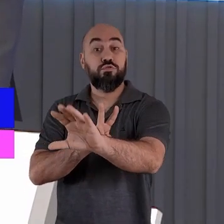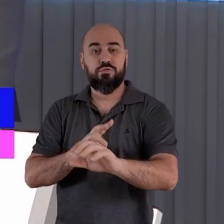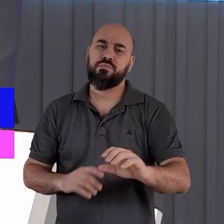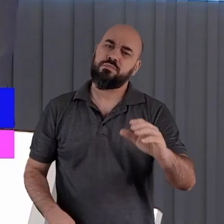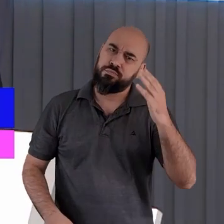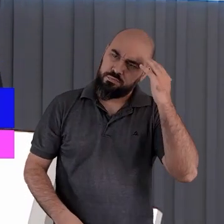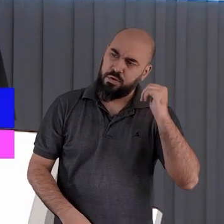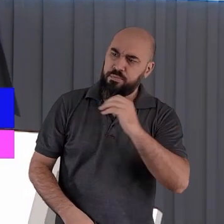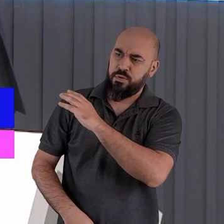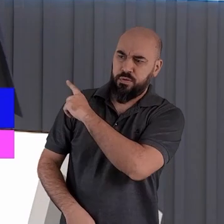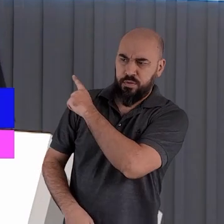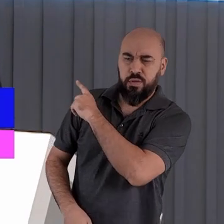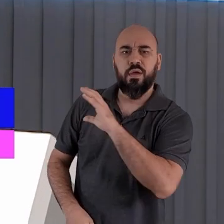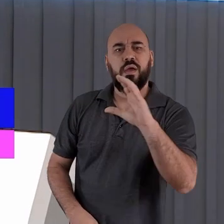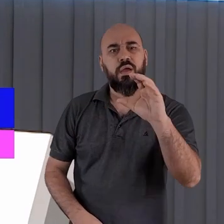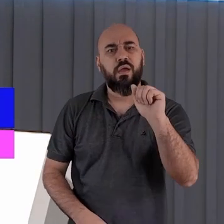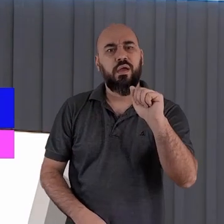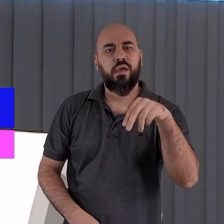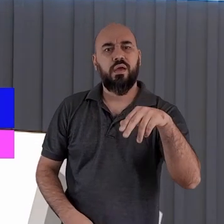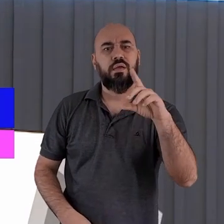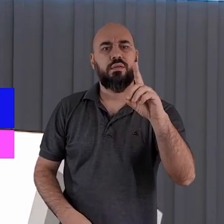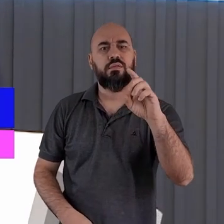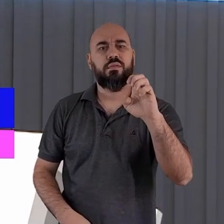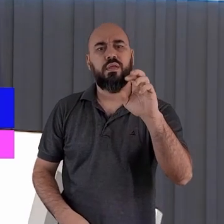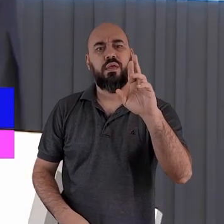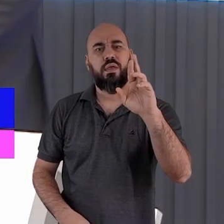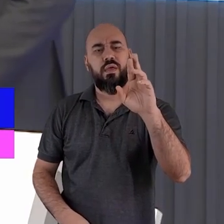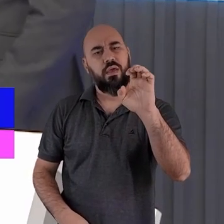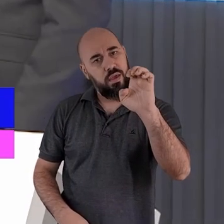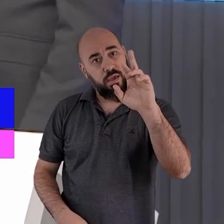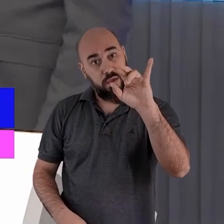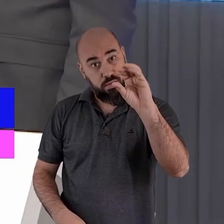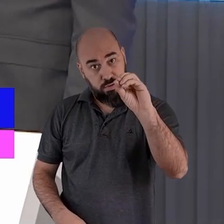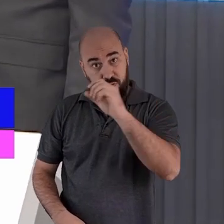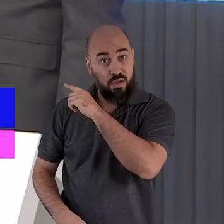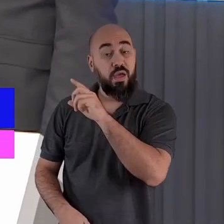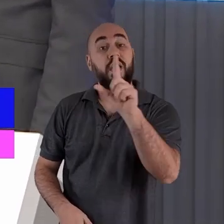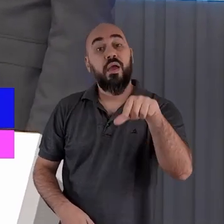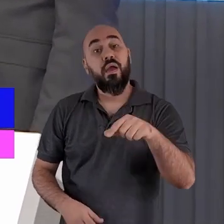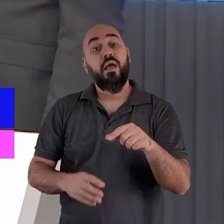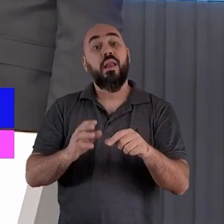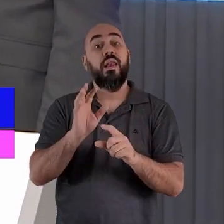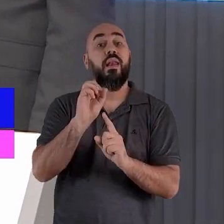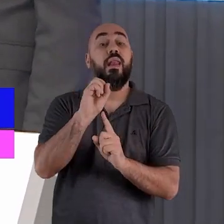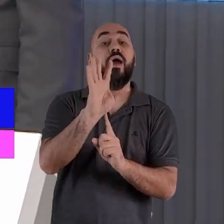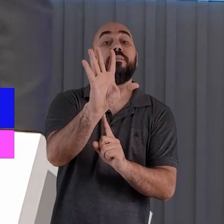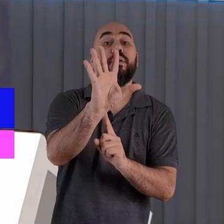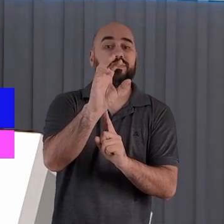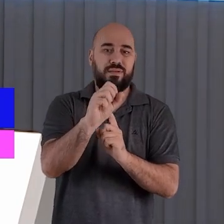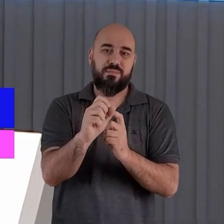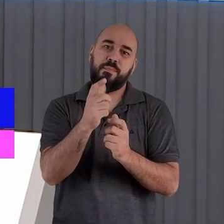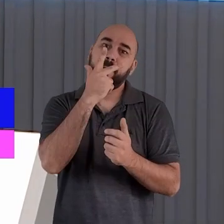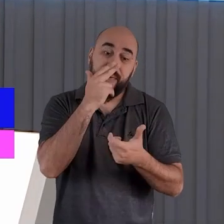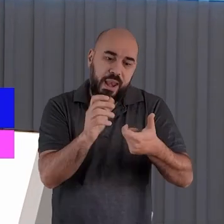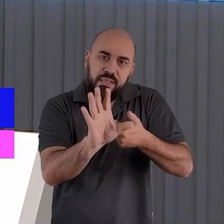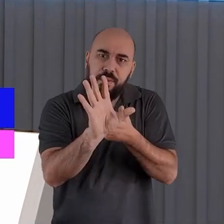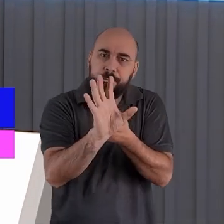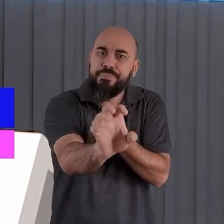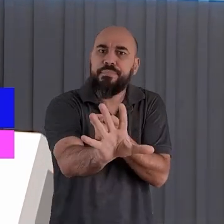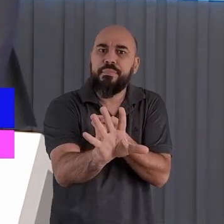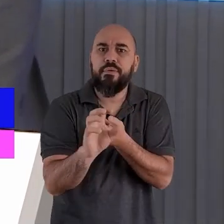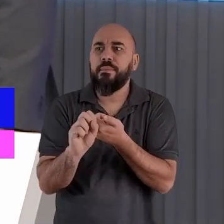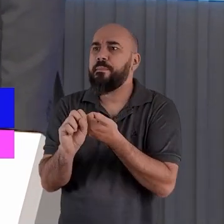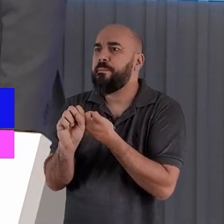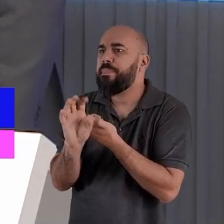candeeiro era uma lâmpada, era quem iluminava. E essas duas testemunhas estão em